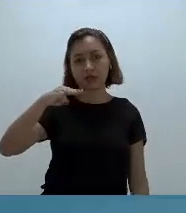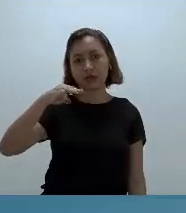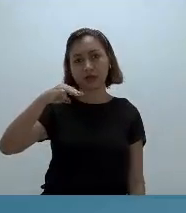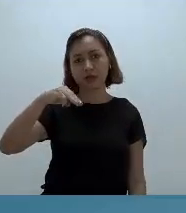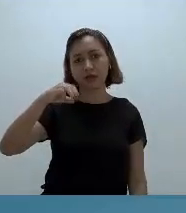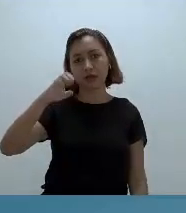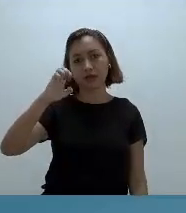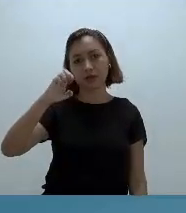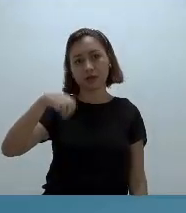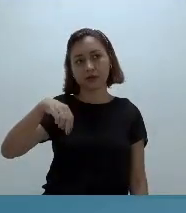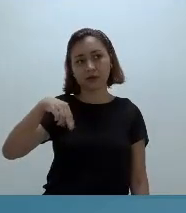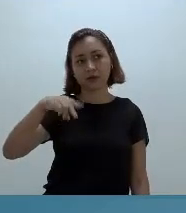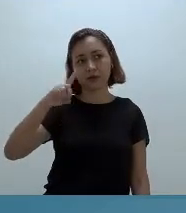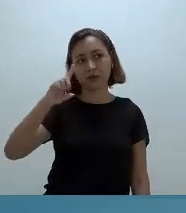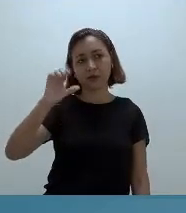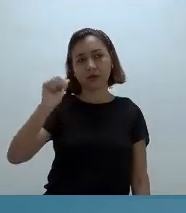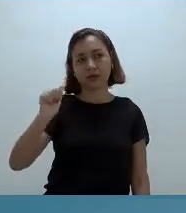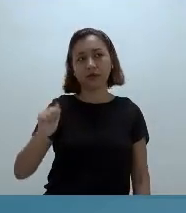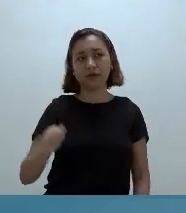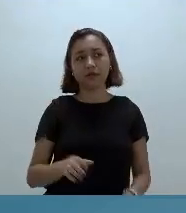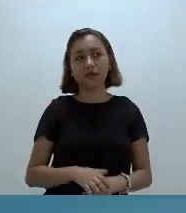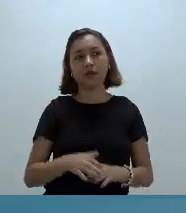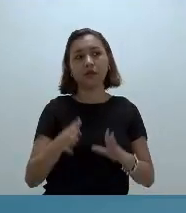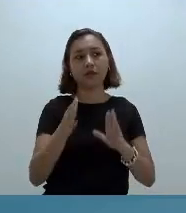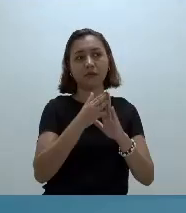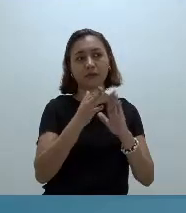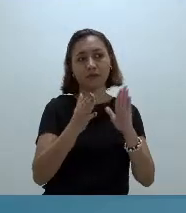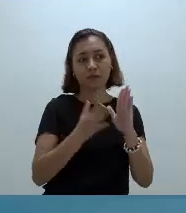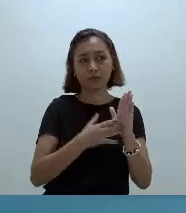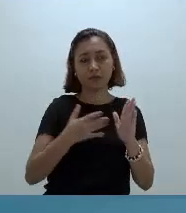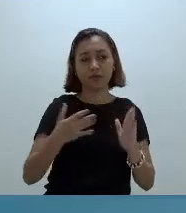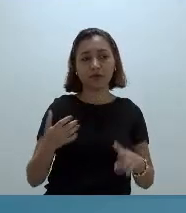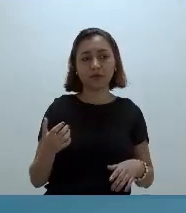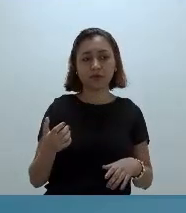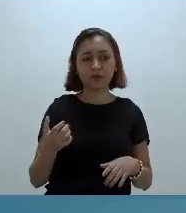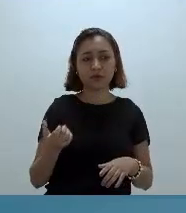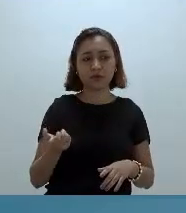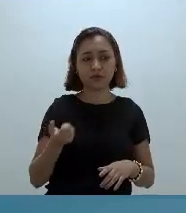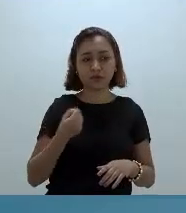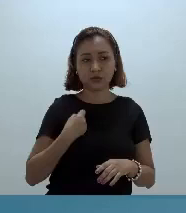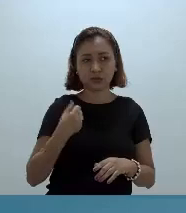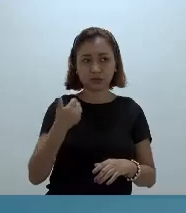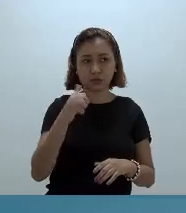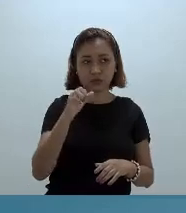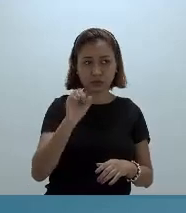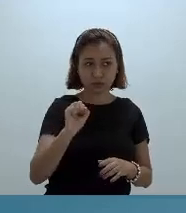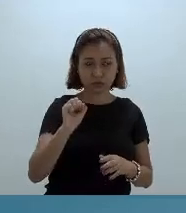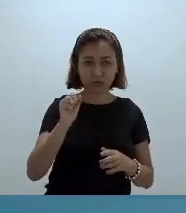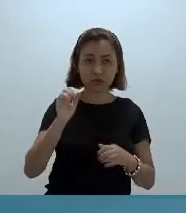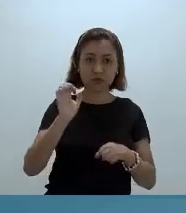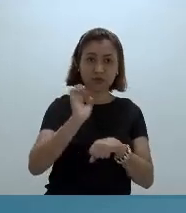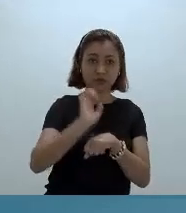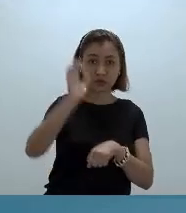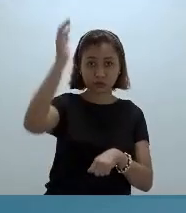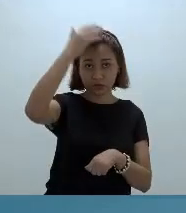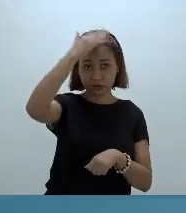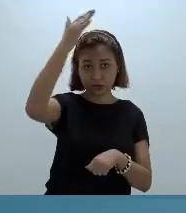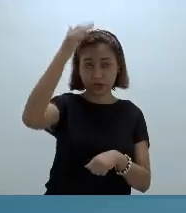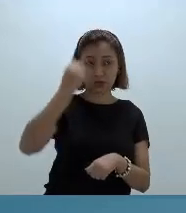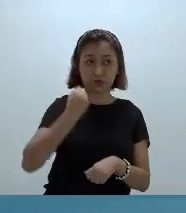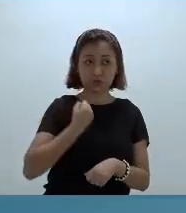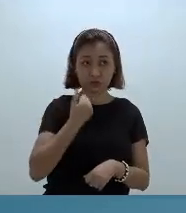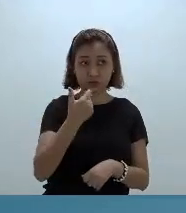do RJ parada em 17 de setembro de 2021, que regulamenta as condições especiais de trabalho para